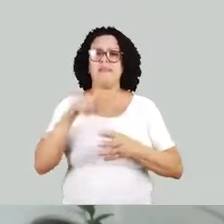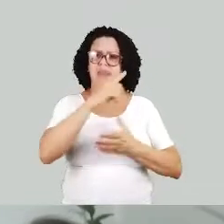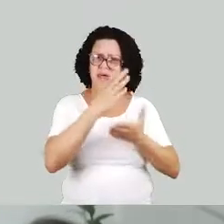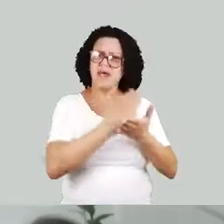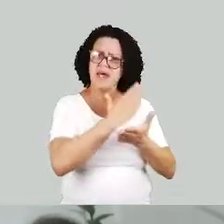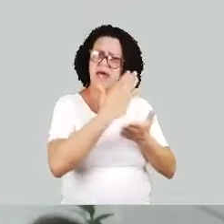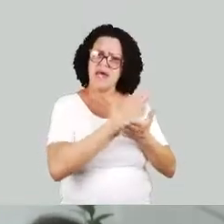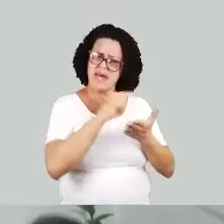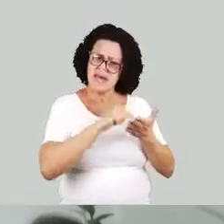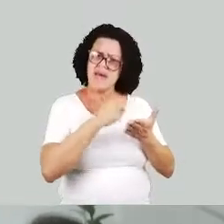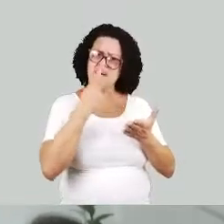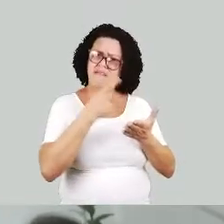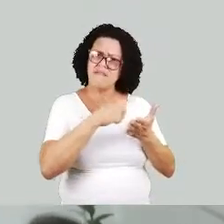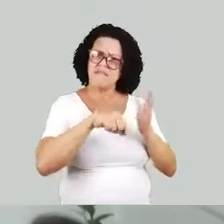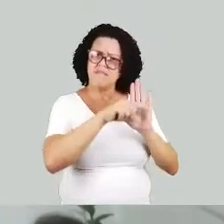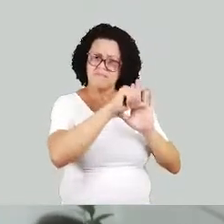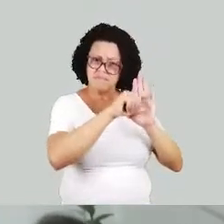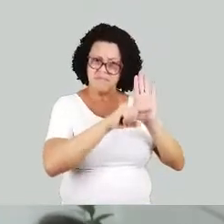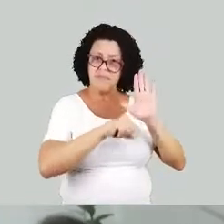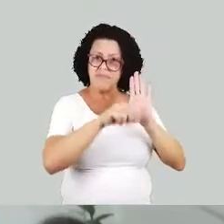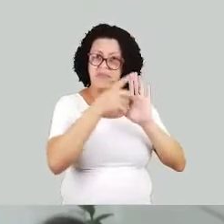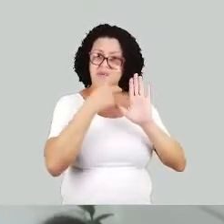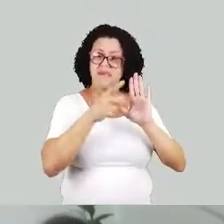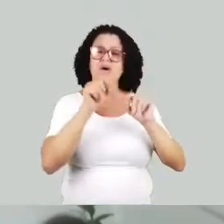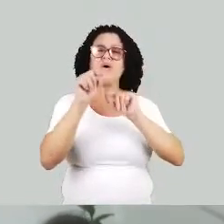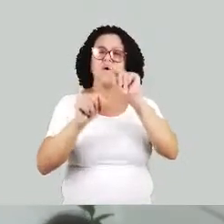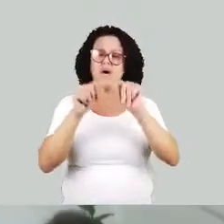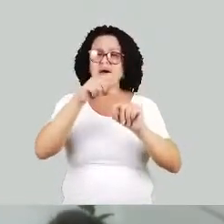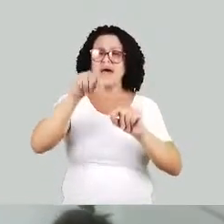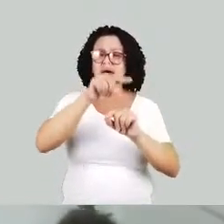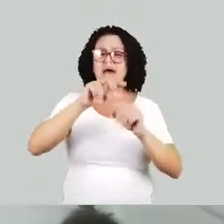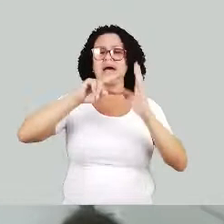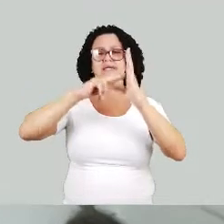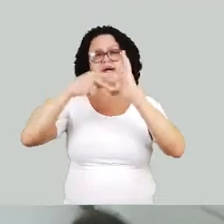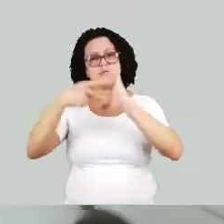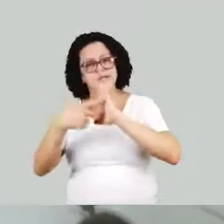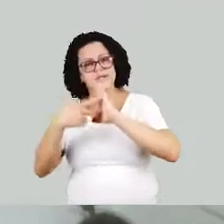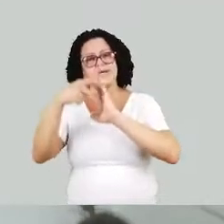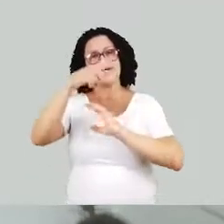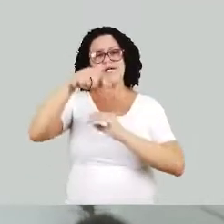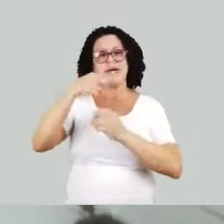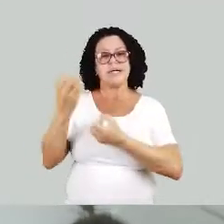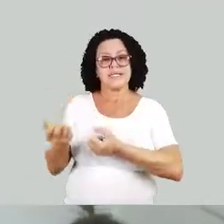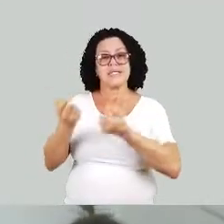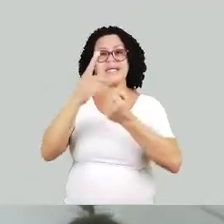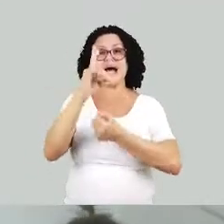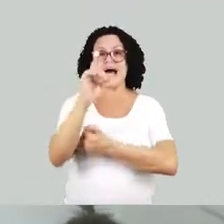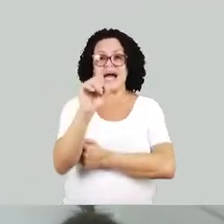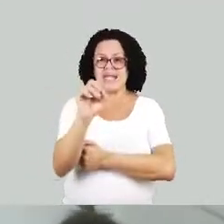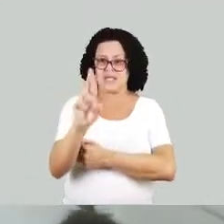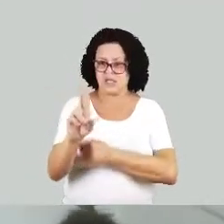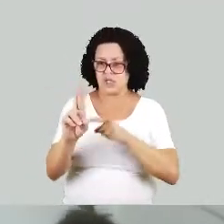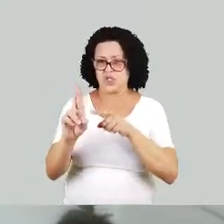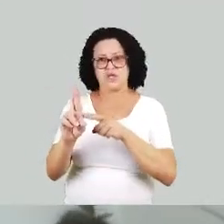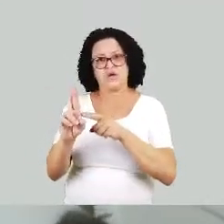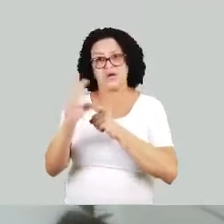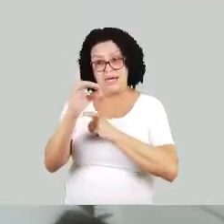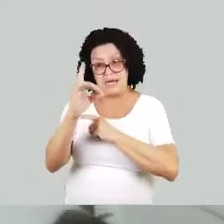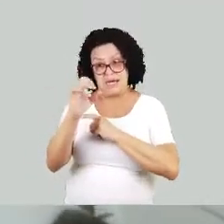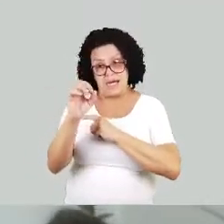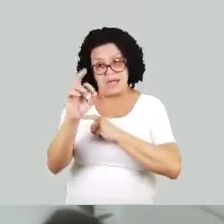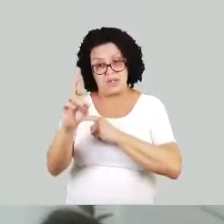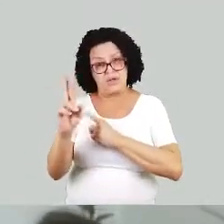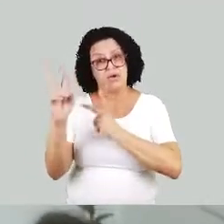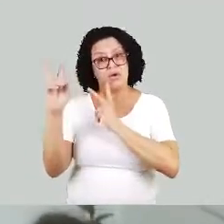Nesse livro ele fala: a falta é sempre relativa ao significado que atribuímos à dor, pois que